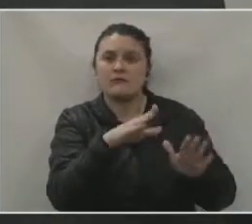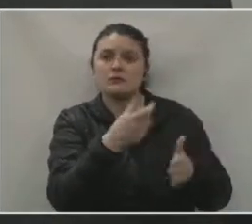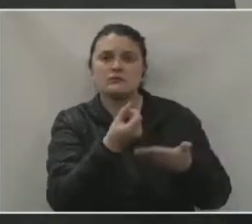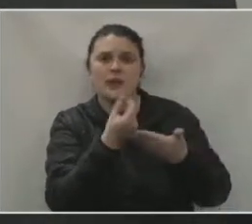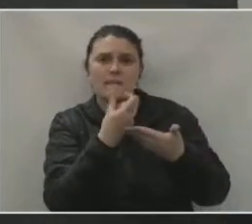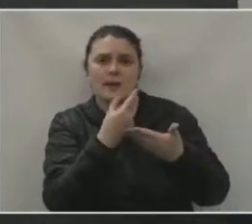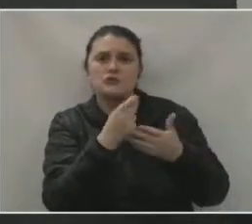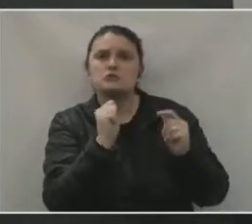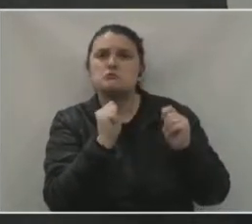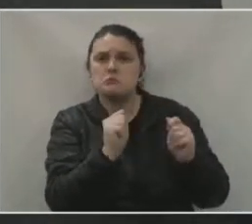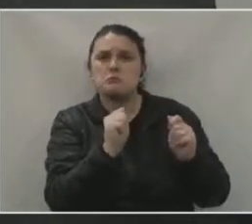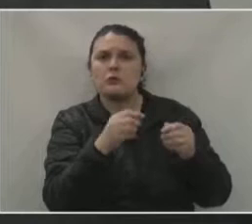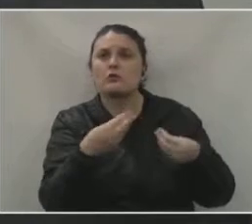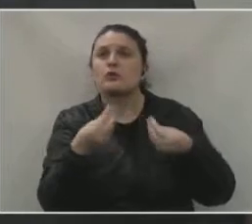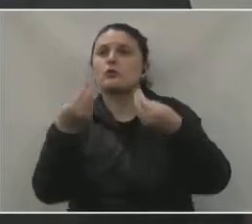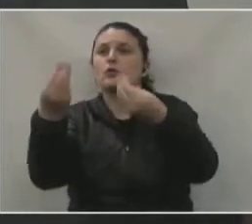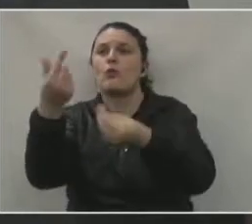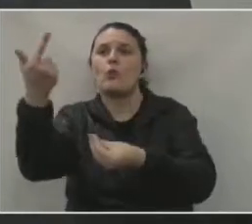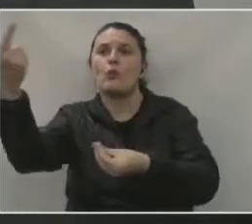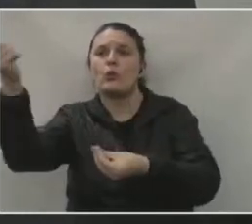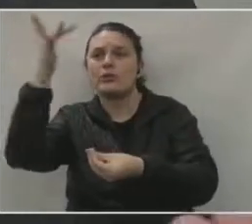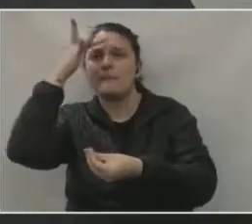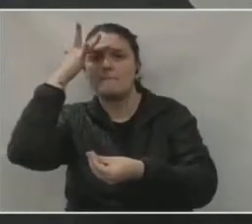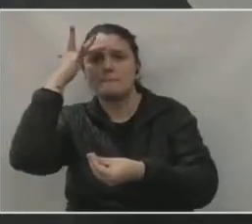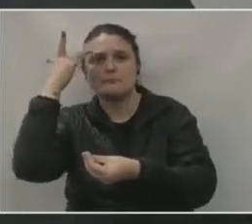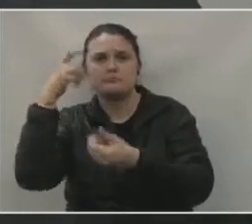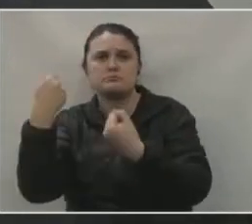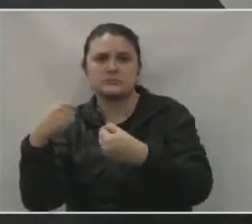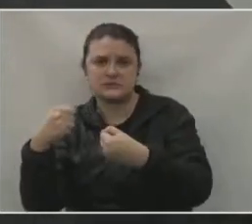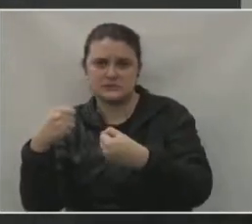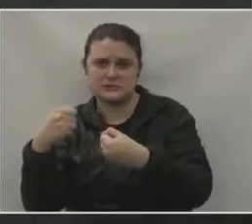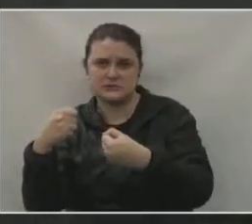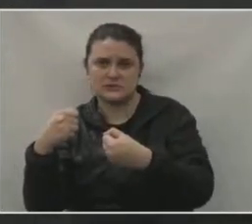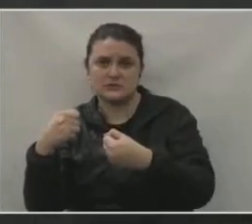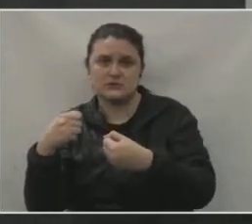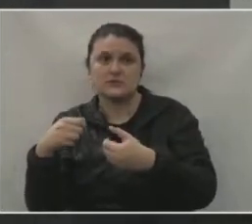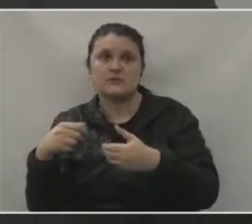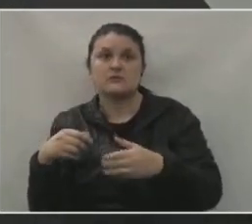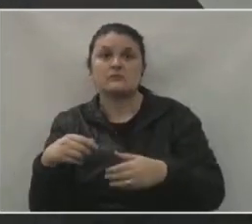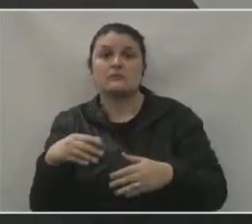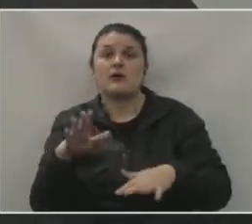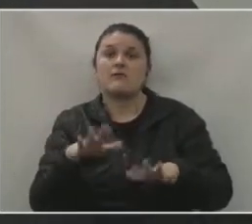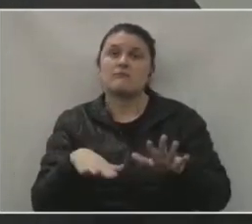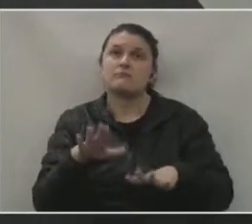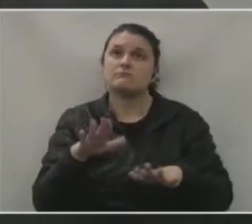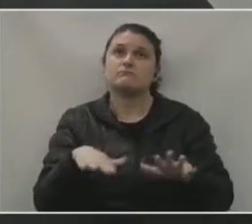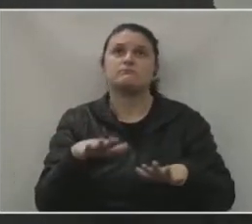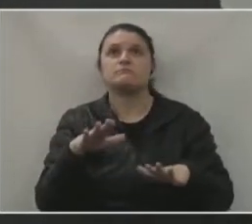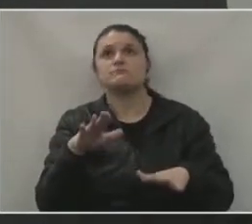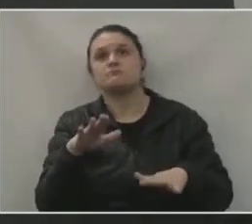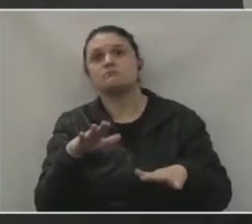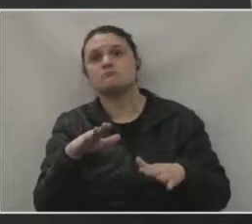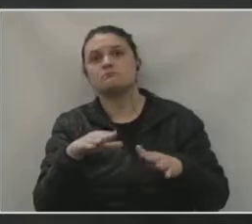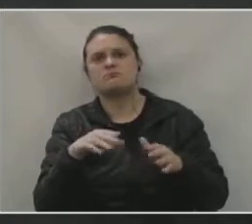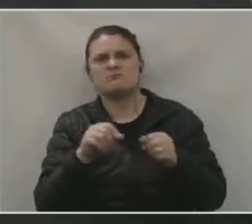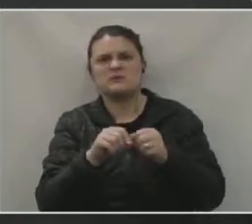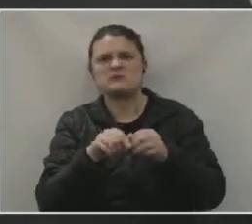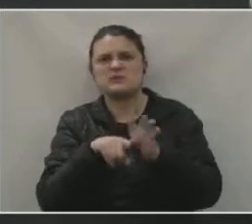medicamentos acabam sobrando, né, nas nossas gavetas e vencendo, né? Estima-se aí que a